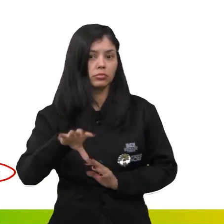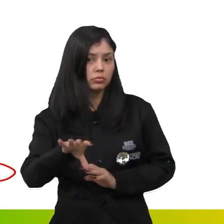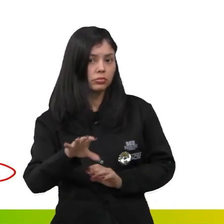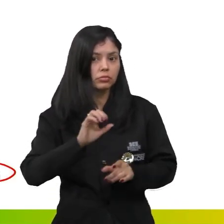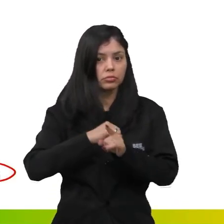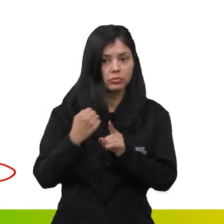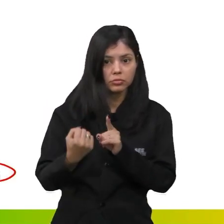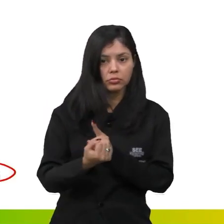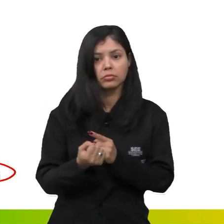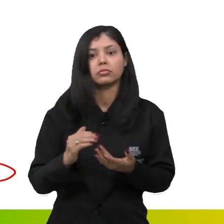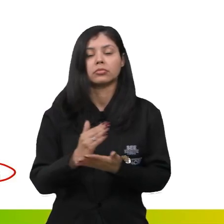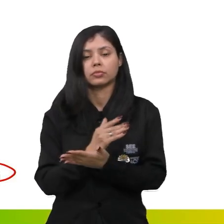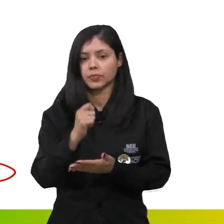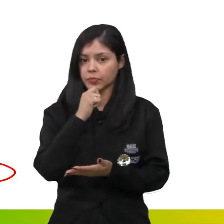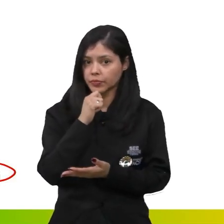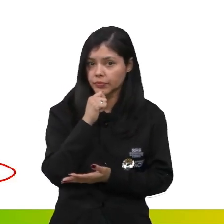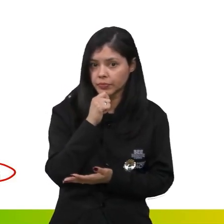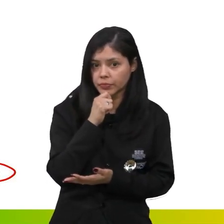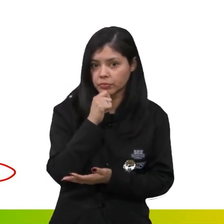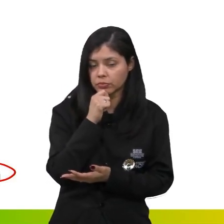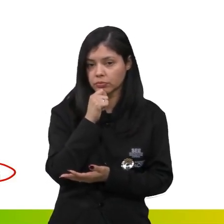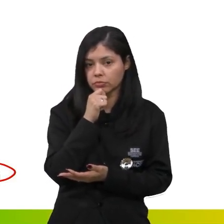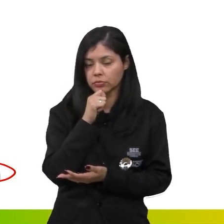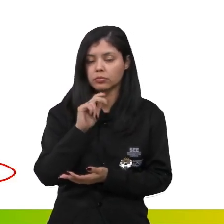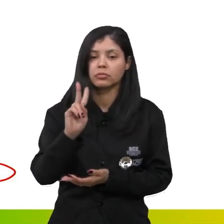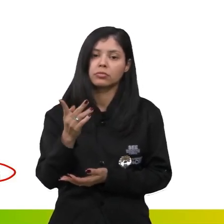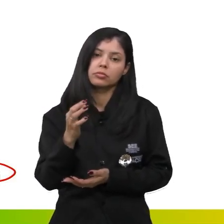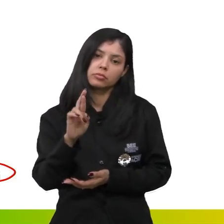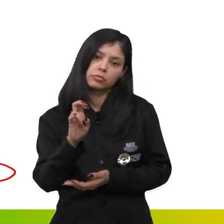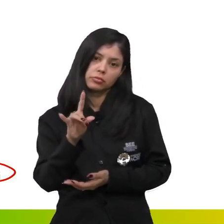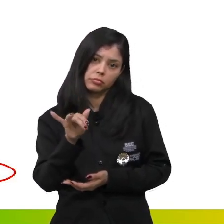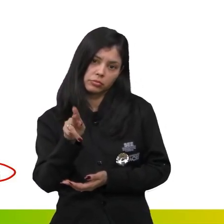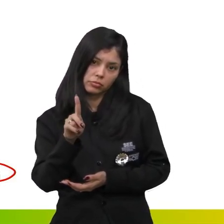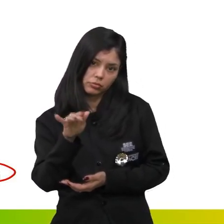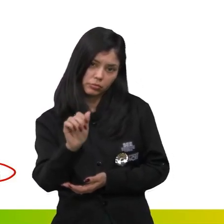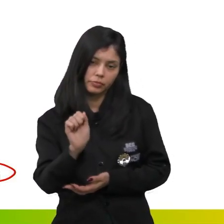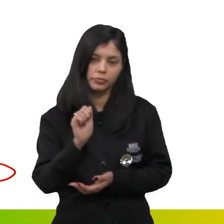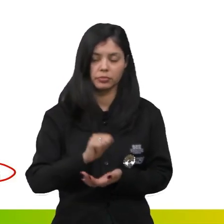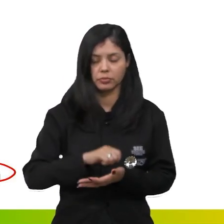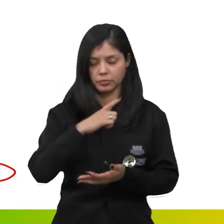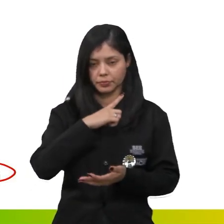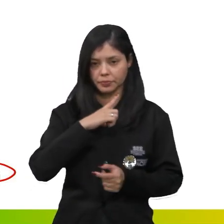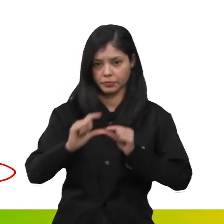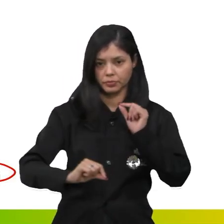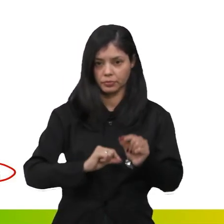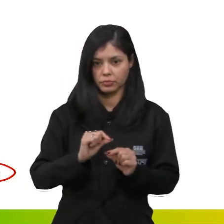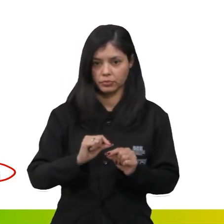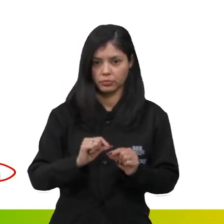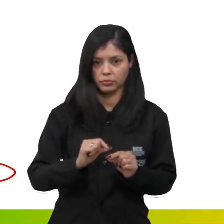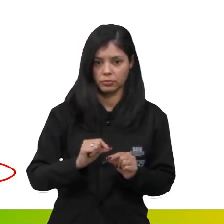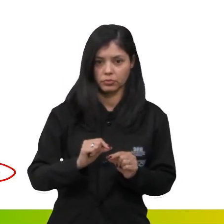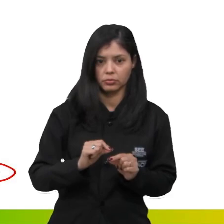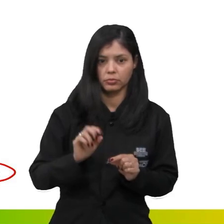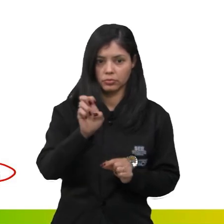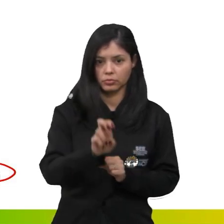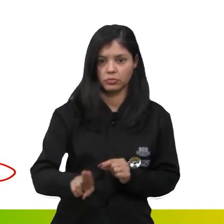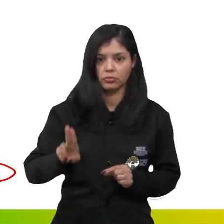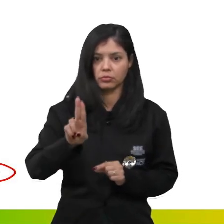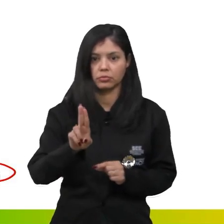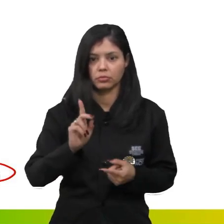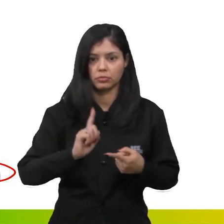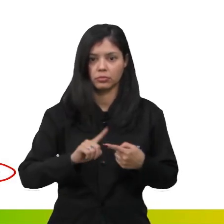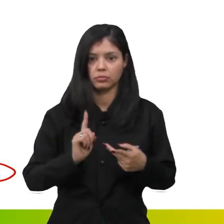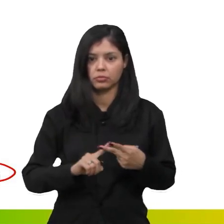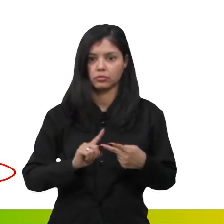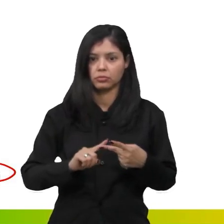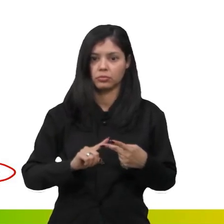sociedade, pessoal, é altamente heterogênea. Não é? Tem aí legado europeu, tem